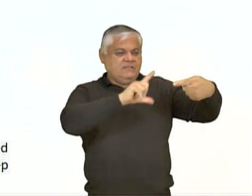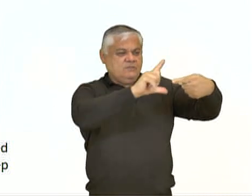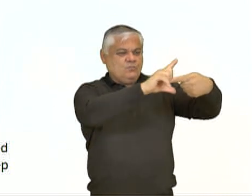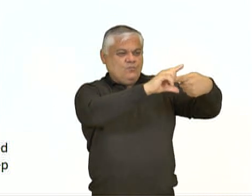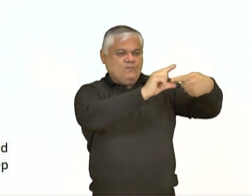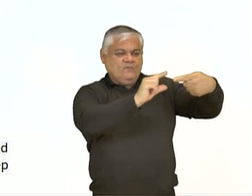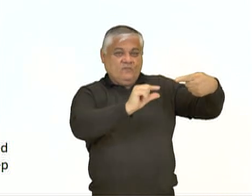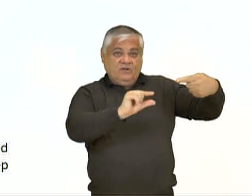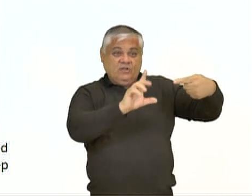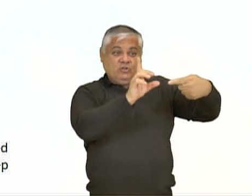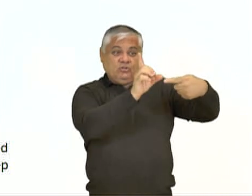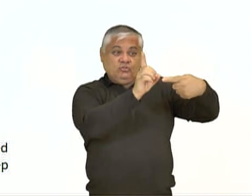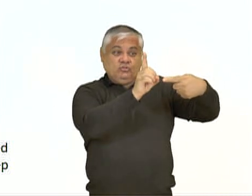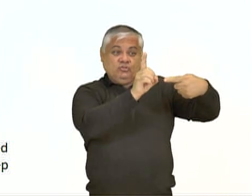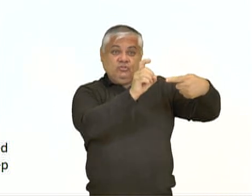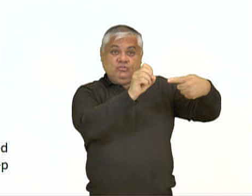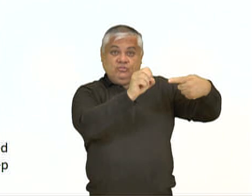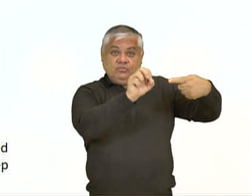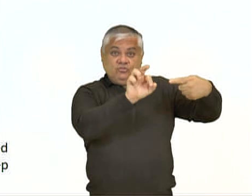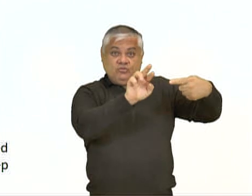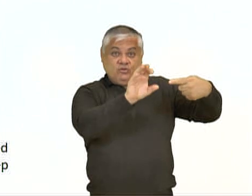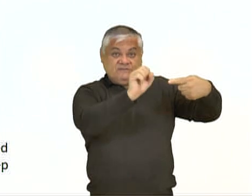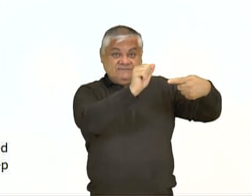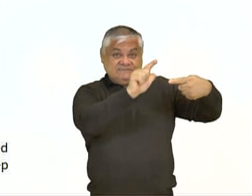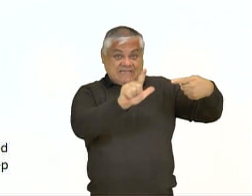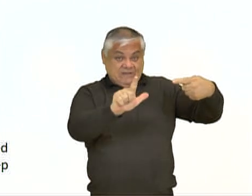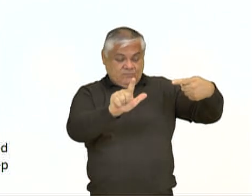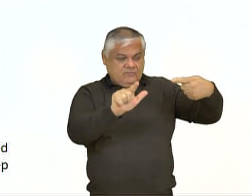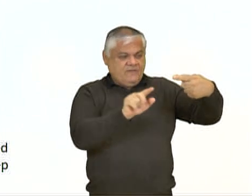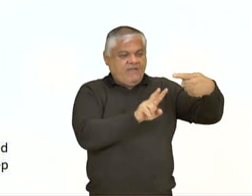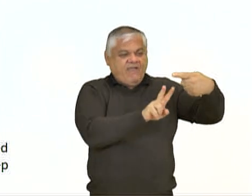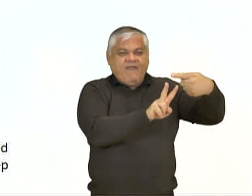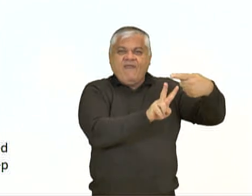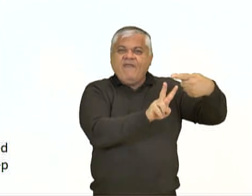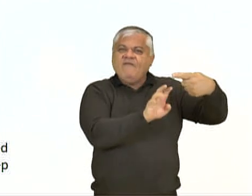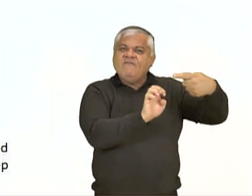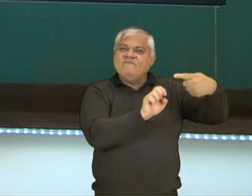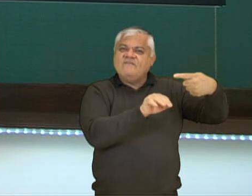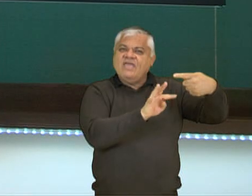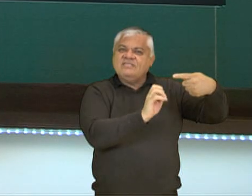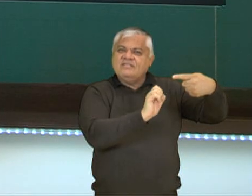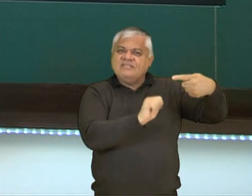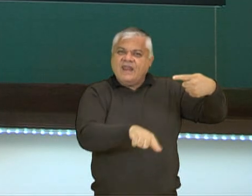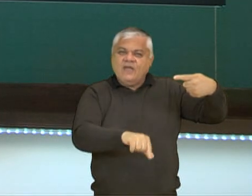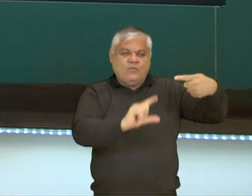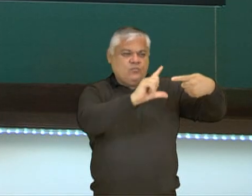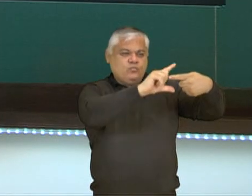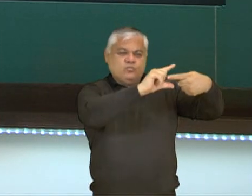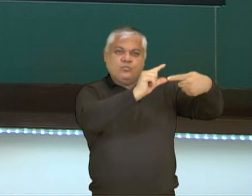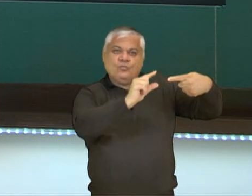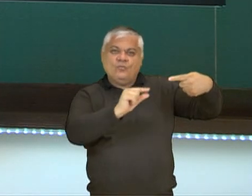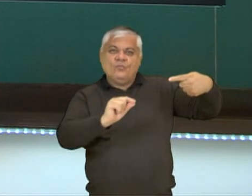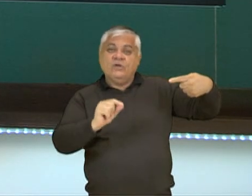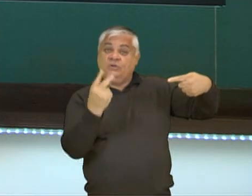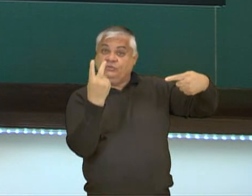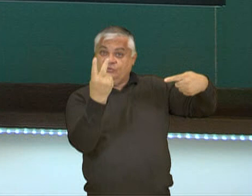Ok? Então, no ventre, um cordão aqui no ventre e o outro cordão aqui no dorso. Ok? Então,